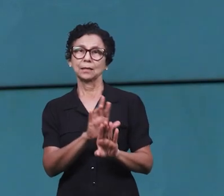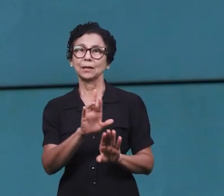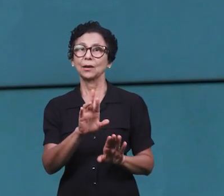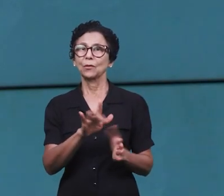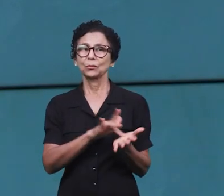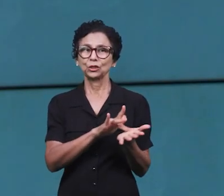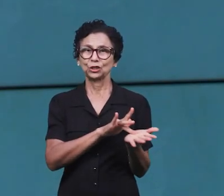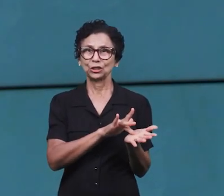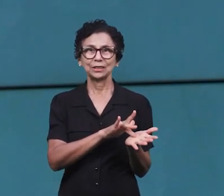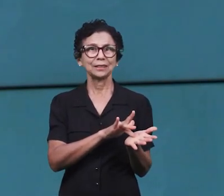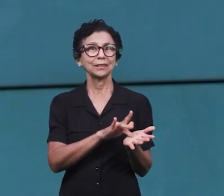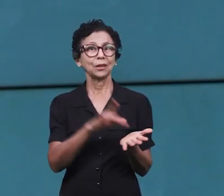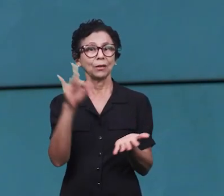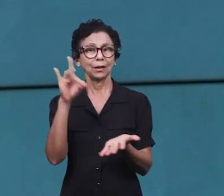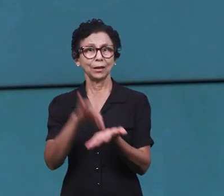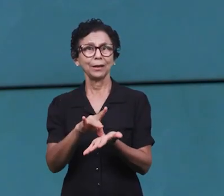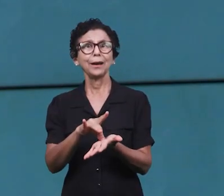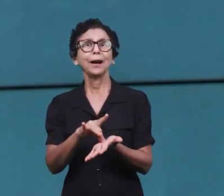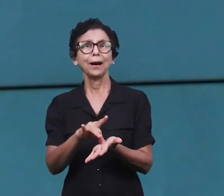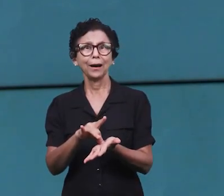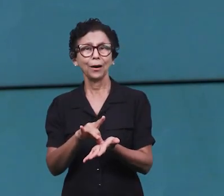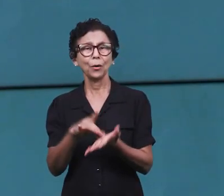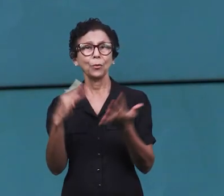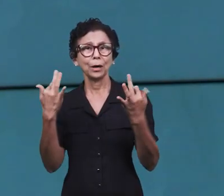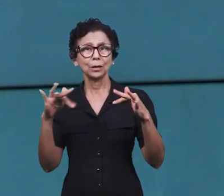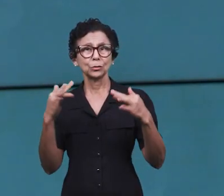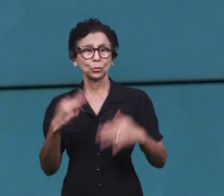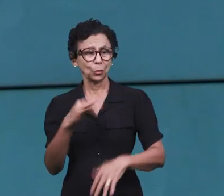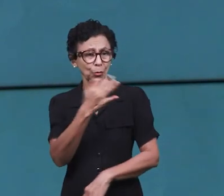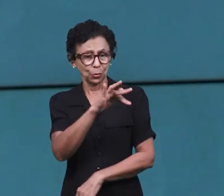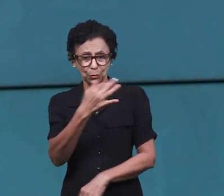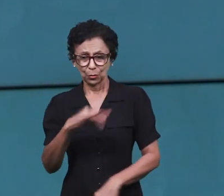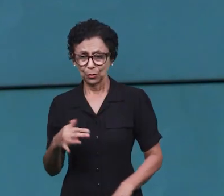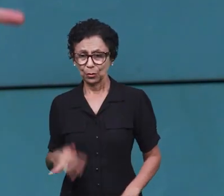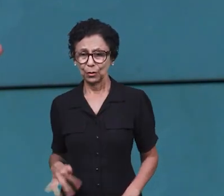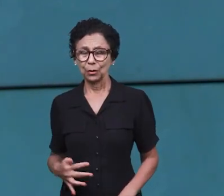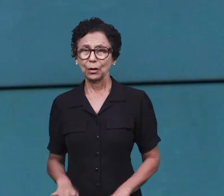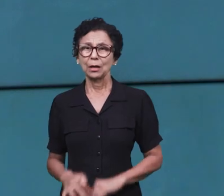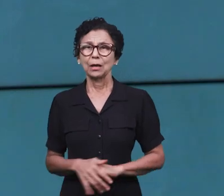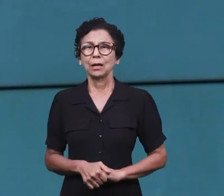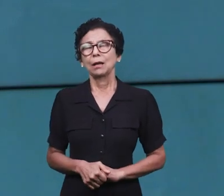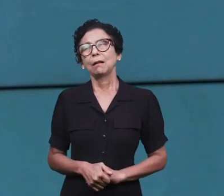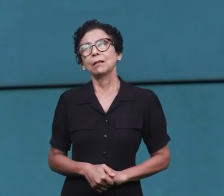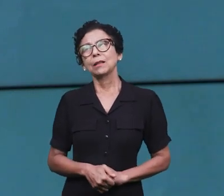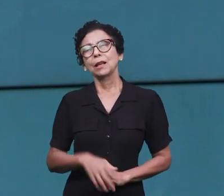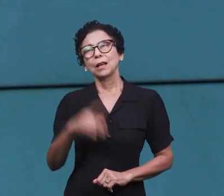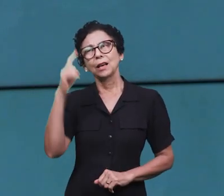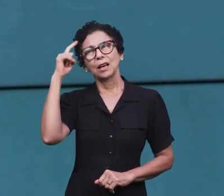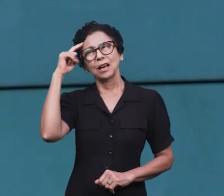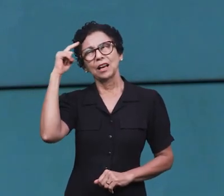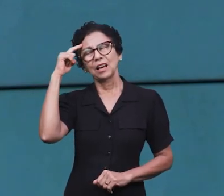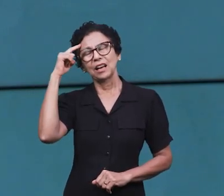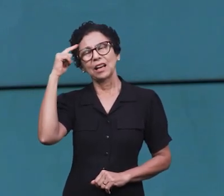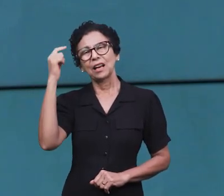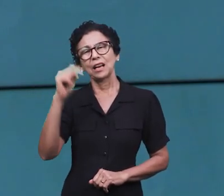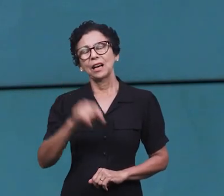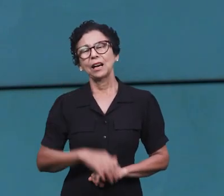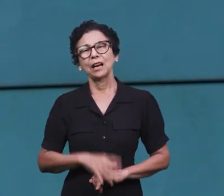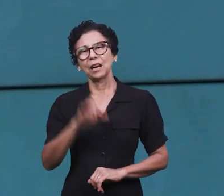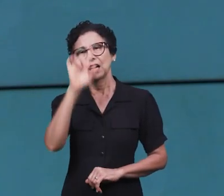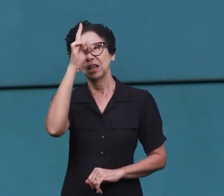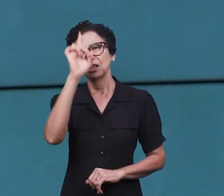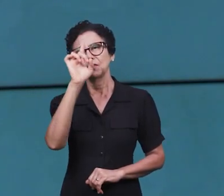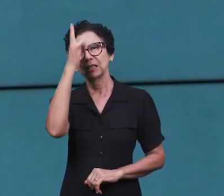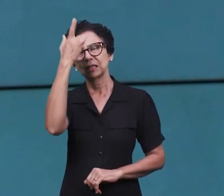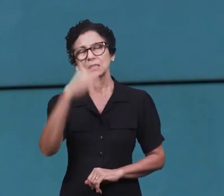não se deve pensar que o paciente está somatizando e isso é manifestando um